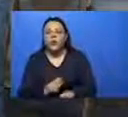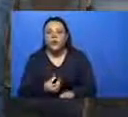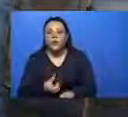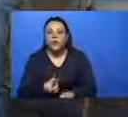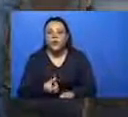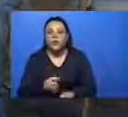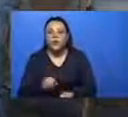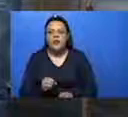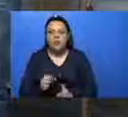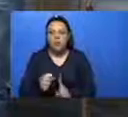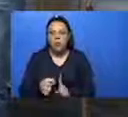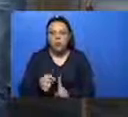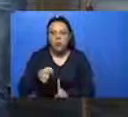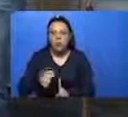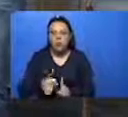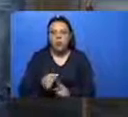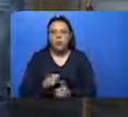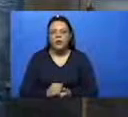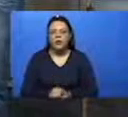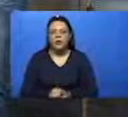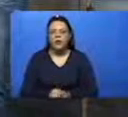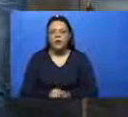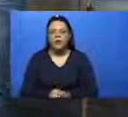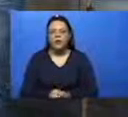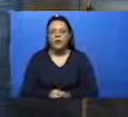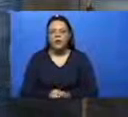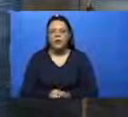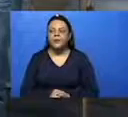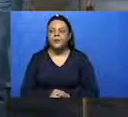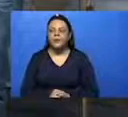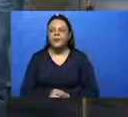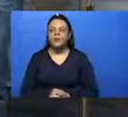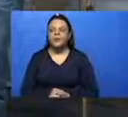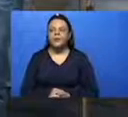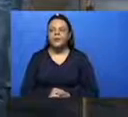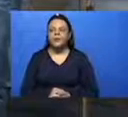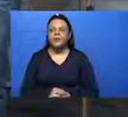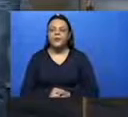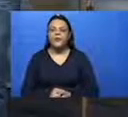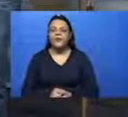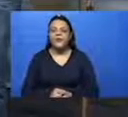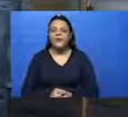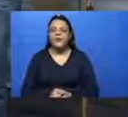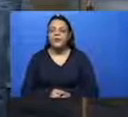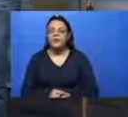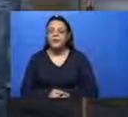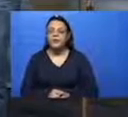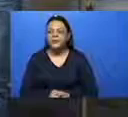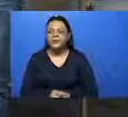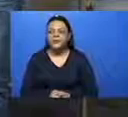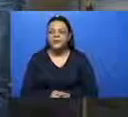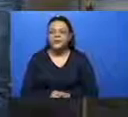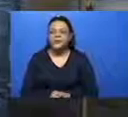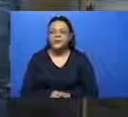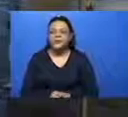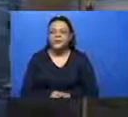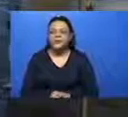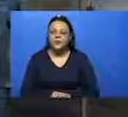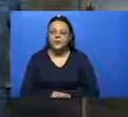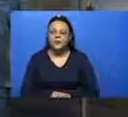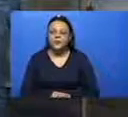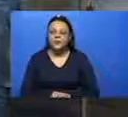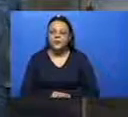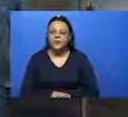360 graus. Bom, o que mais que eu tenho que falar disso? Então,